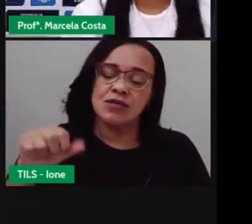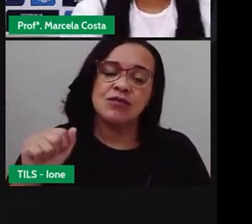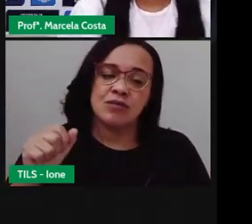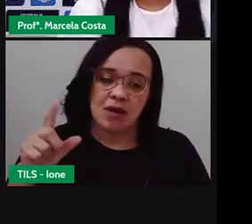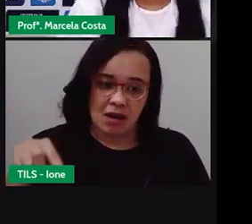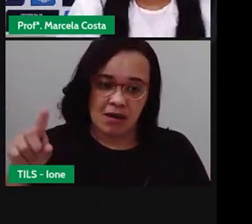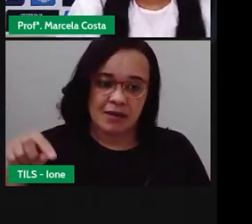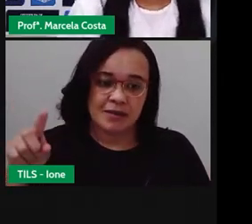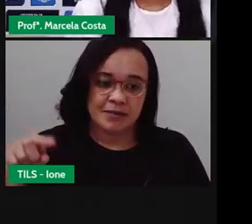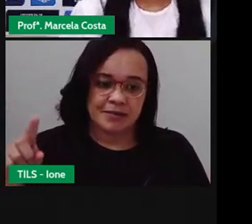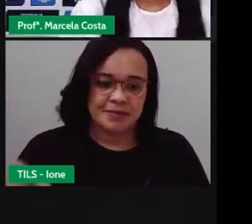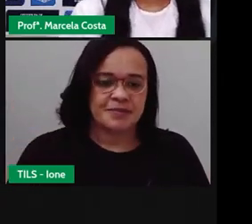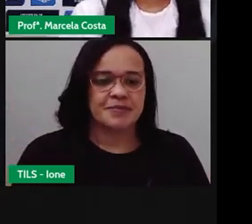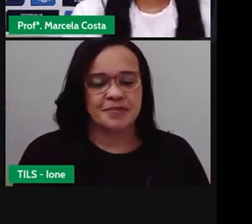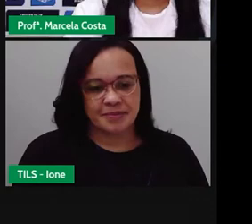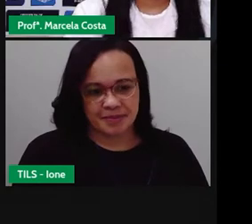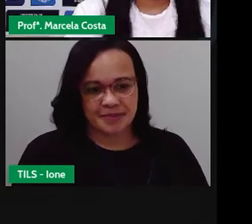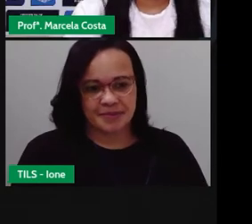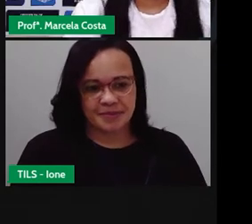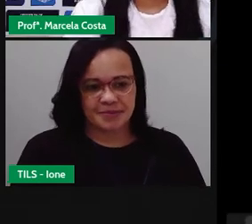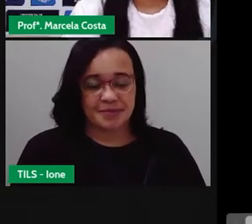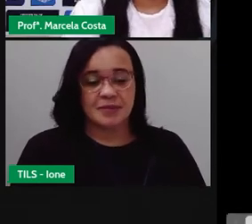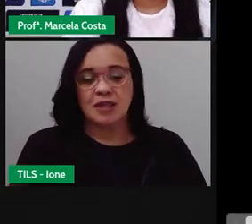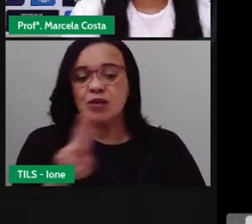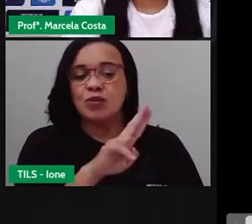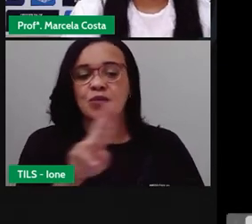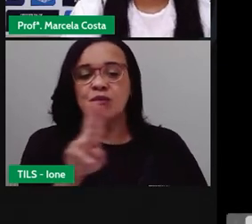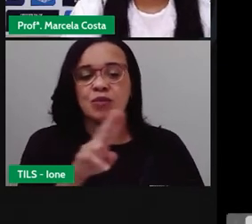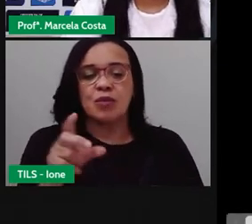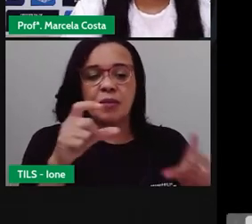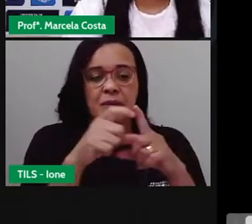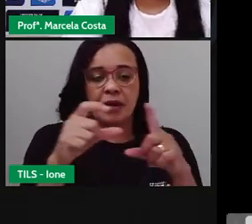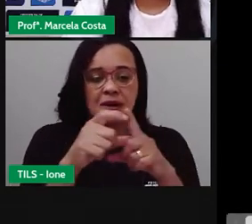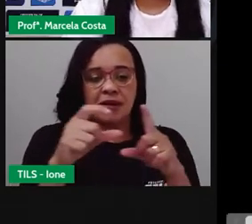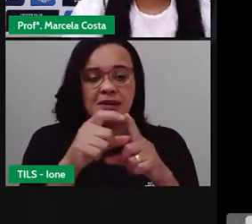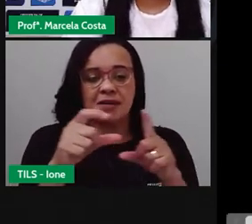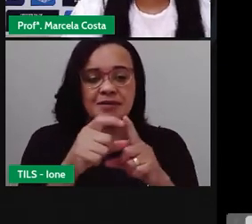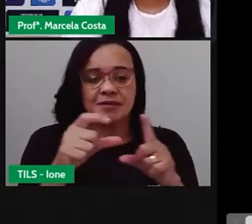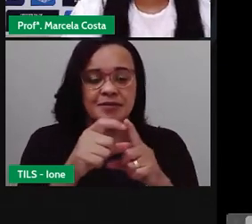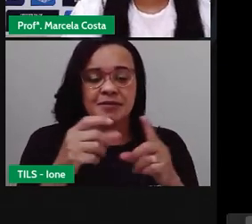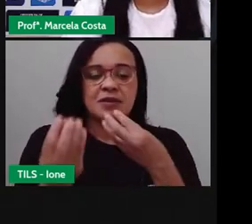sanfona. Olha como é que a gente escreve essa palavra.